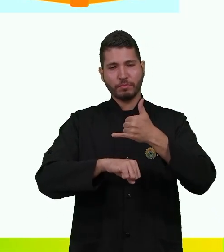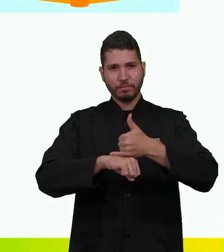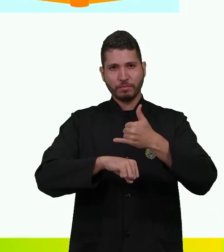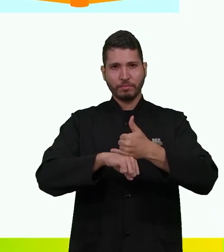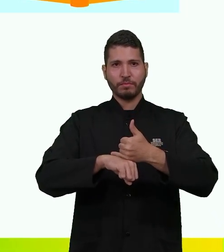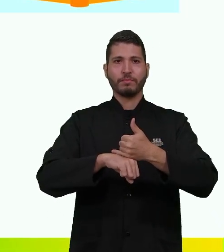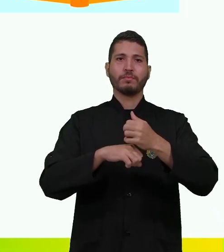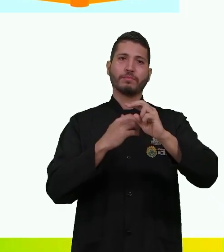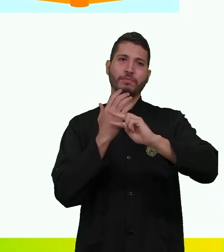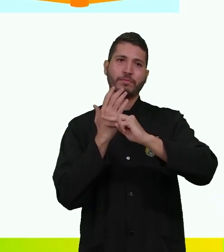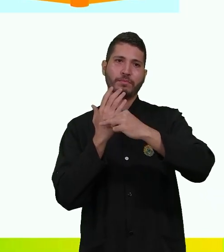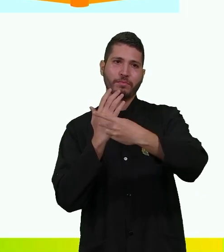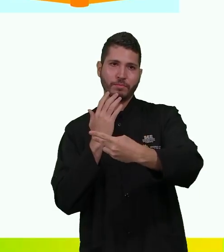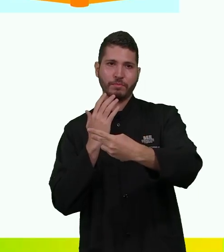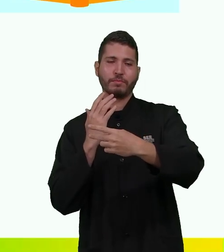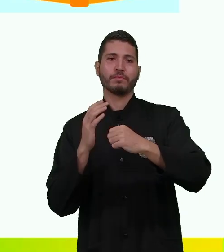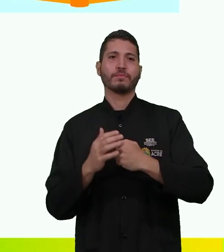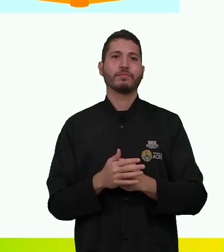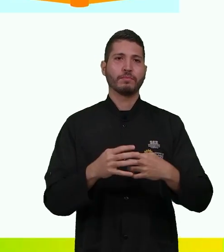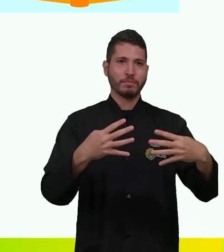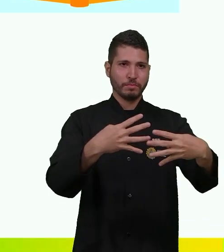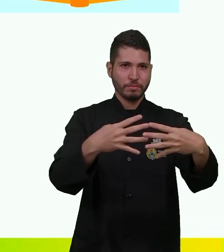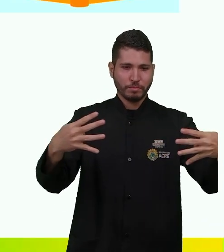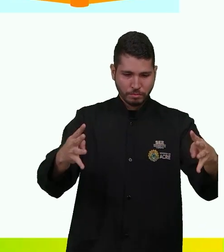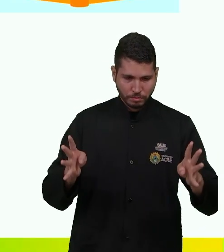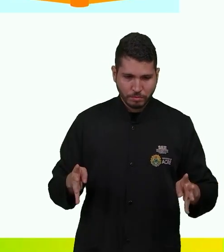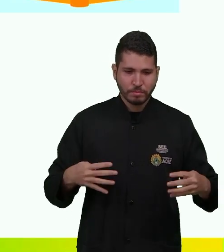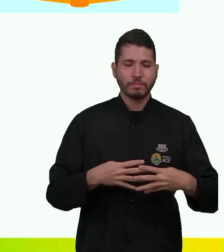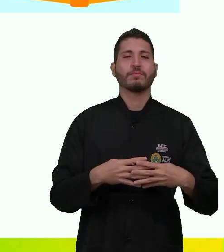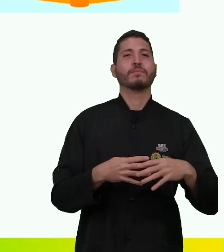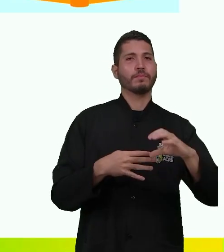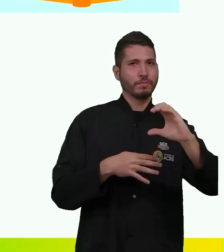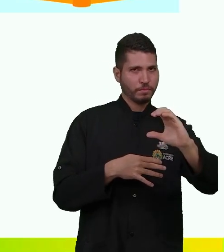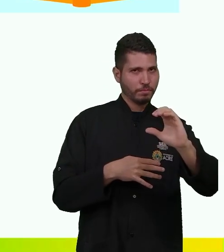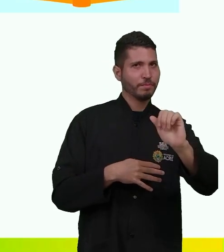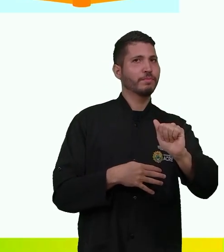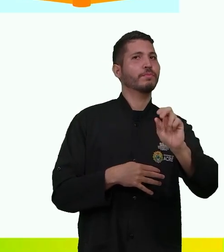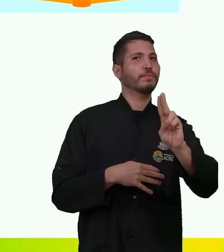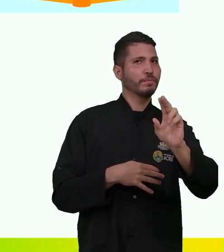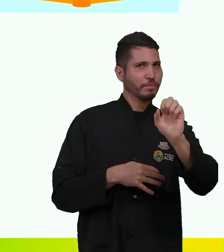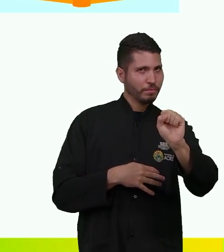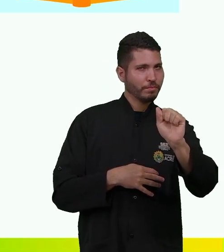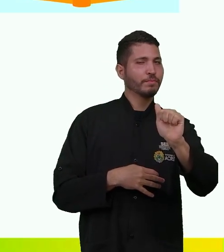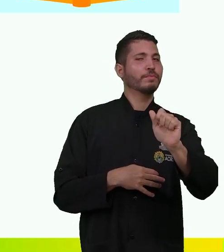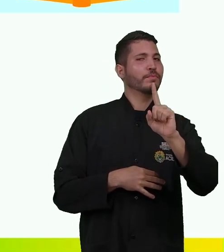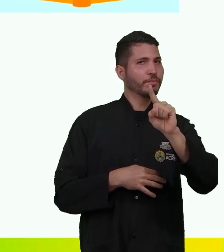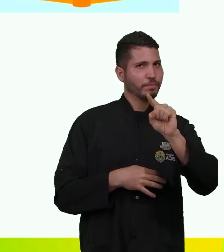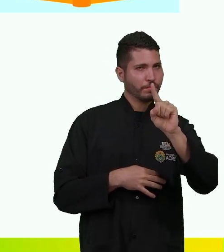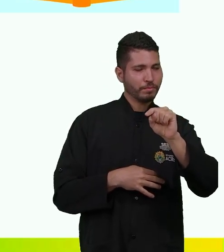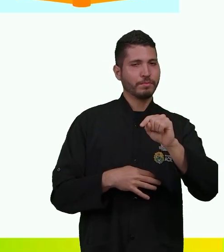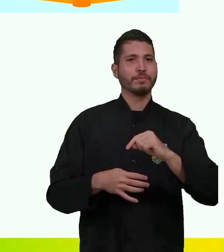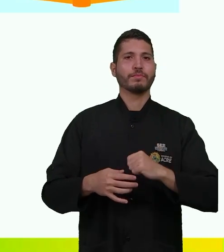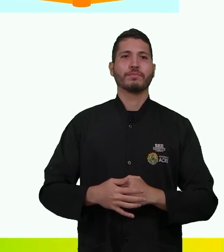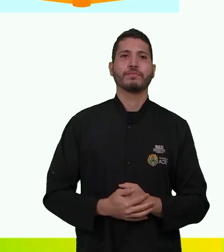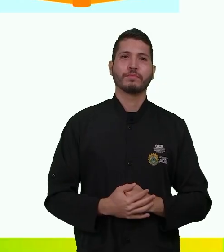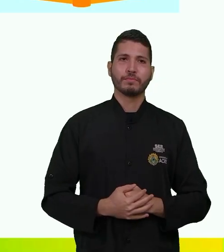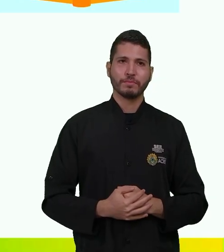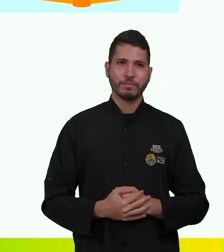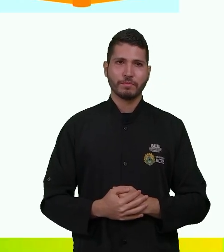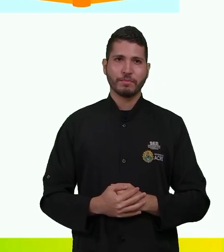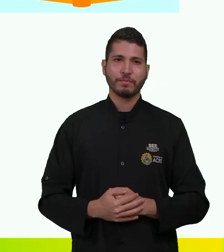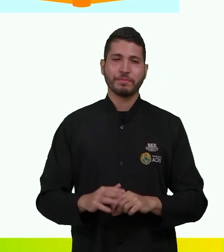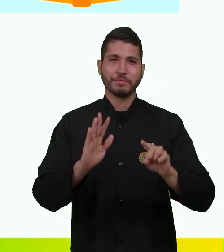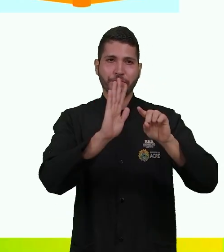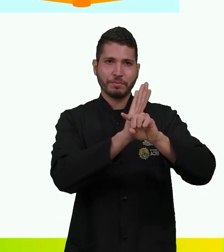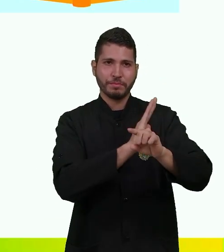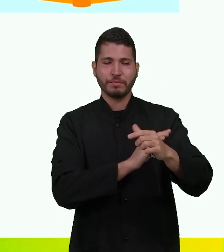tenho certeza que você aí de casa acertou, é a letra B. A questão de número 2 diz o seguinte: dentre as